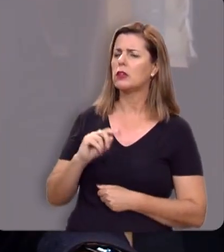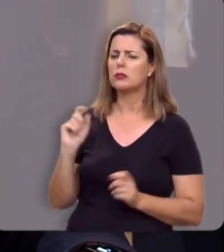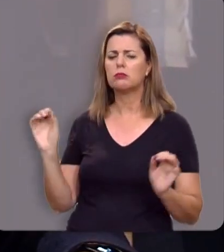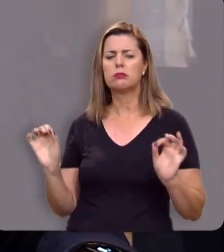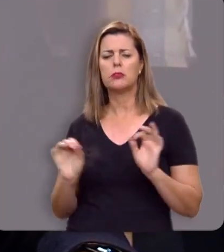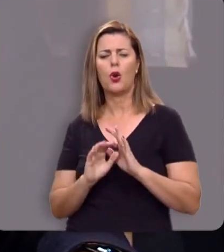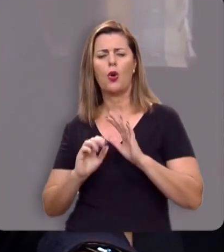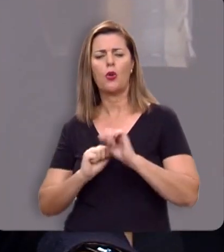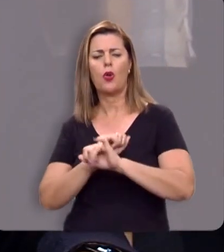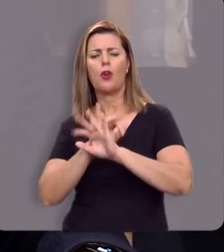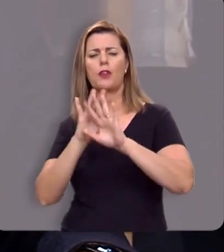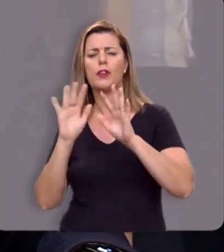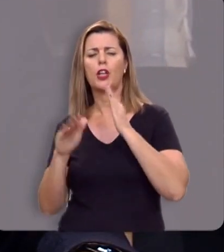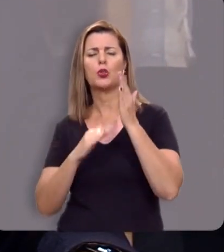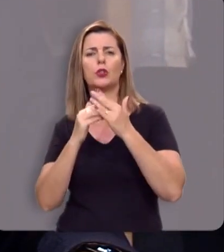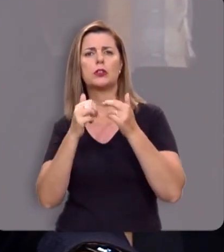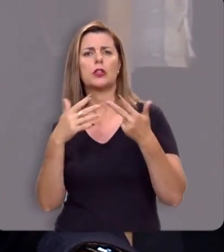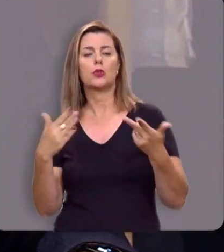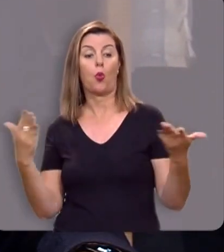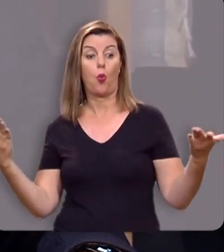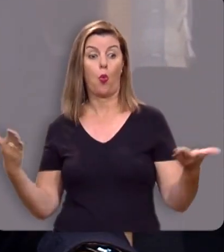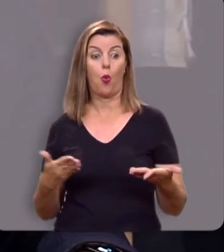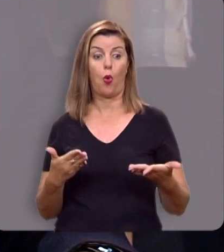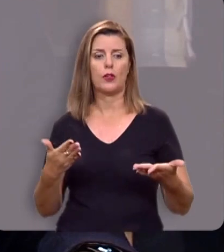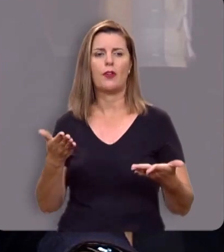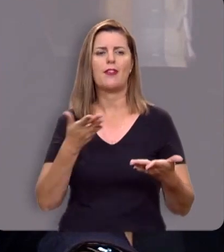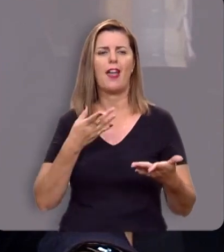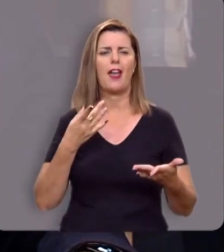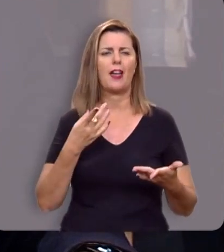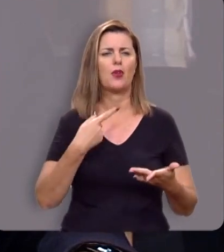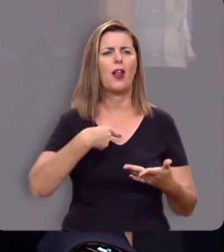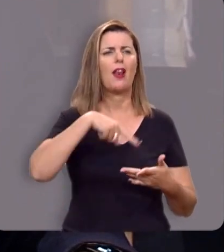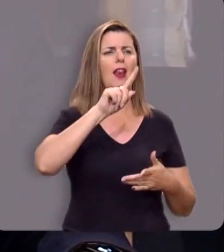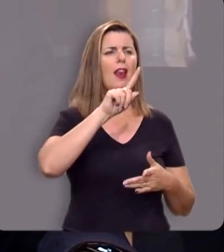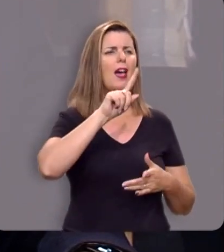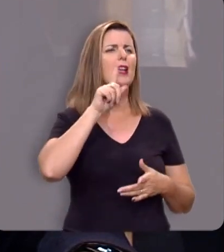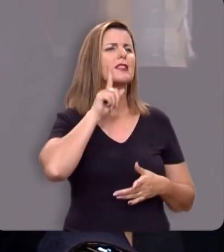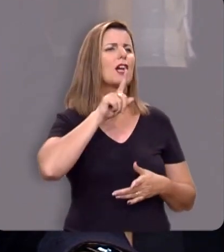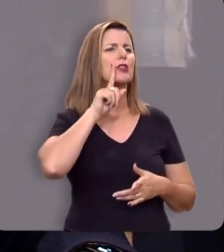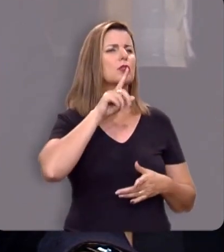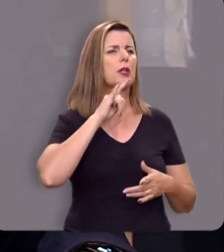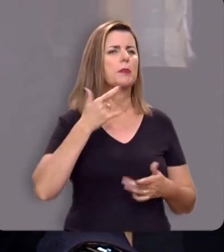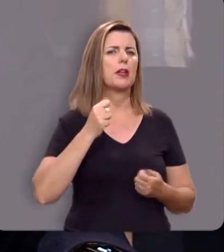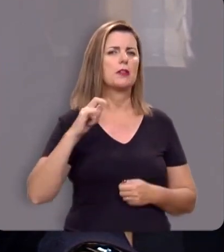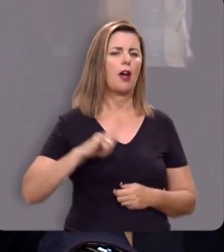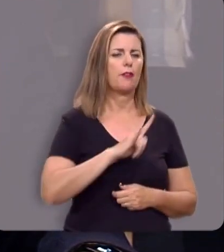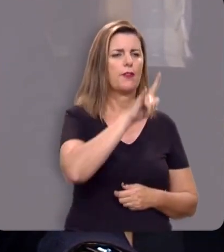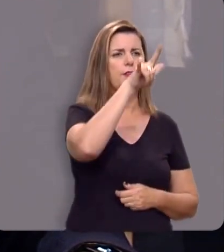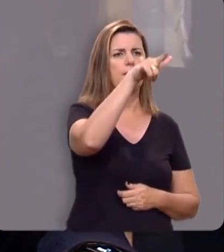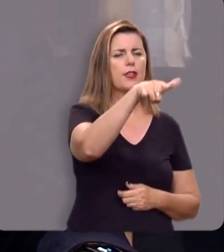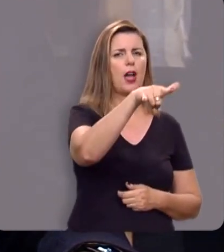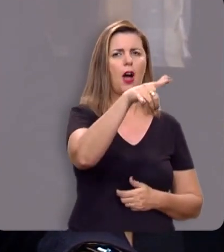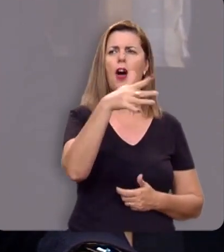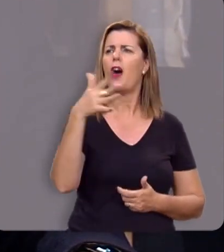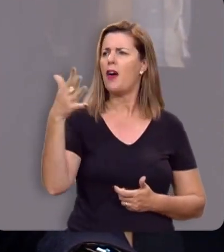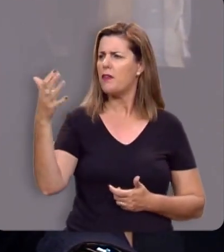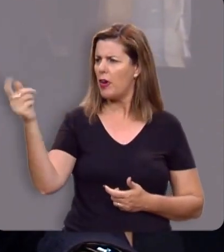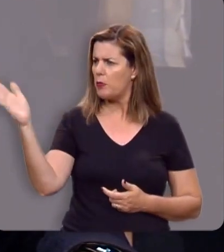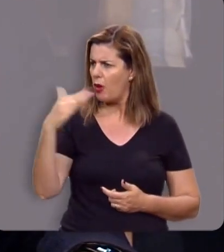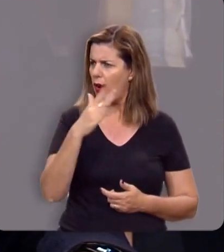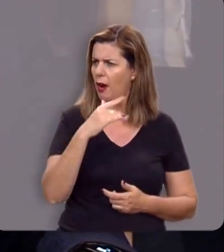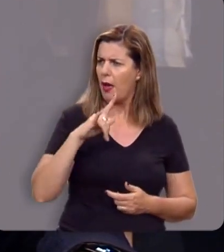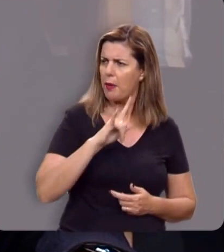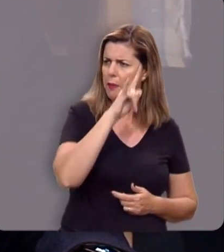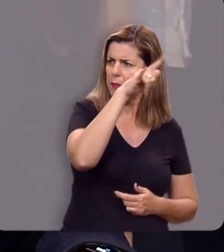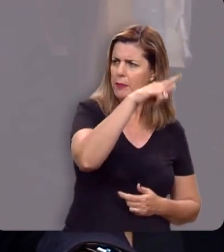Senhor glorificar todas as coisas, hoje nós queremos ir a Disney ou a Paris, nós temos que pegar o avião, né? Nós falaremos assim, vamos ali a